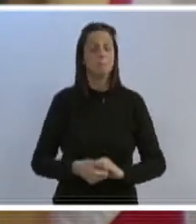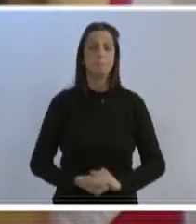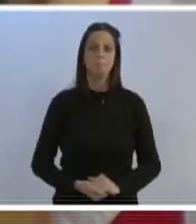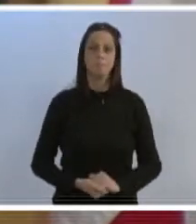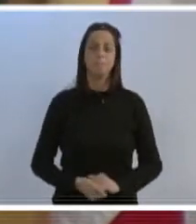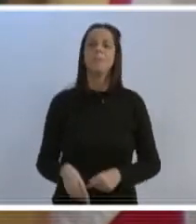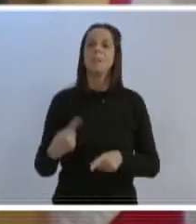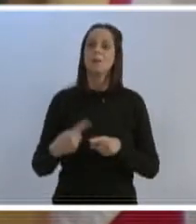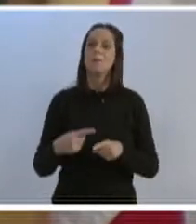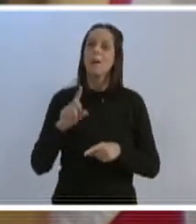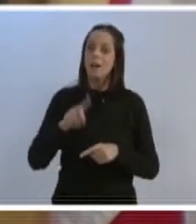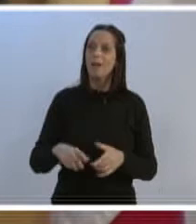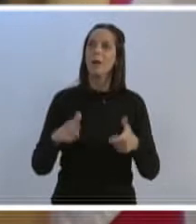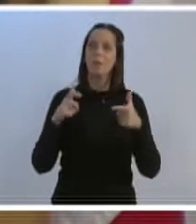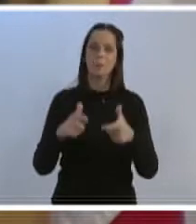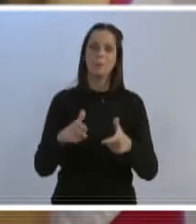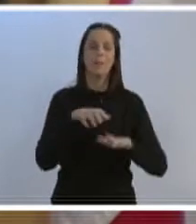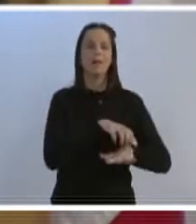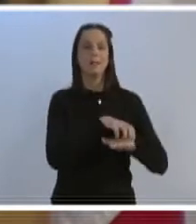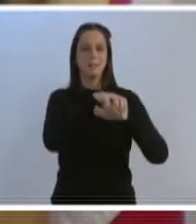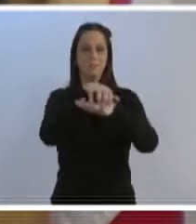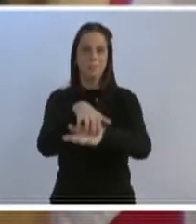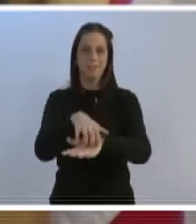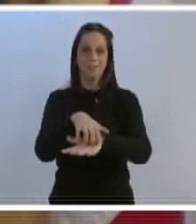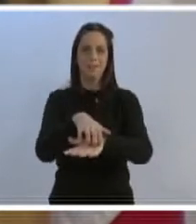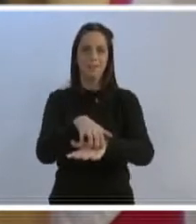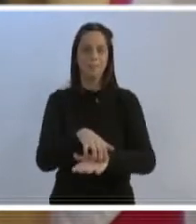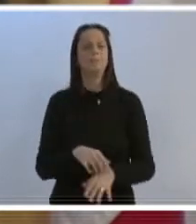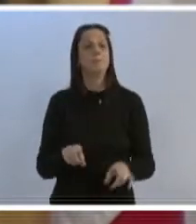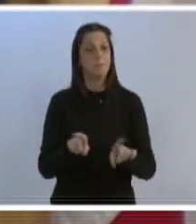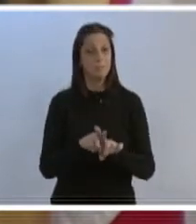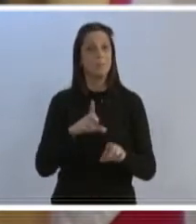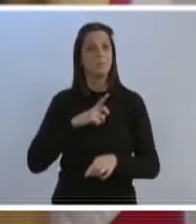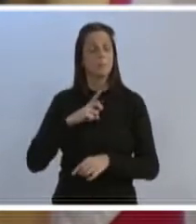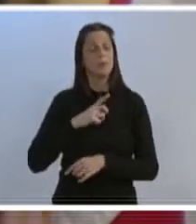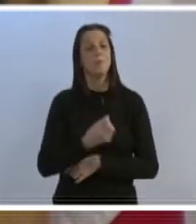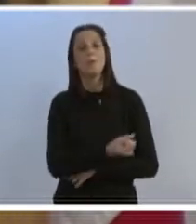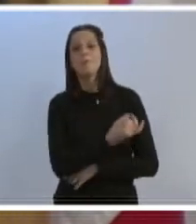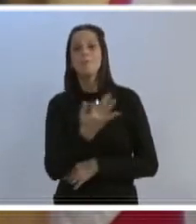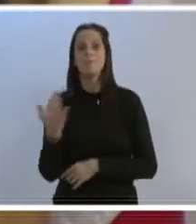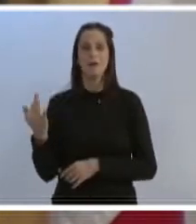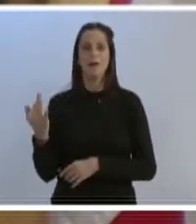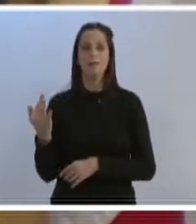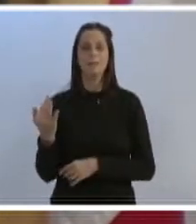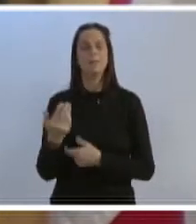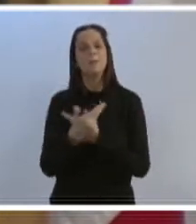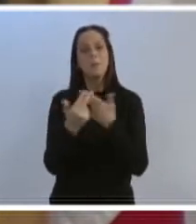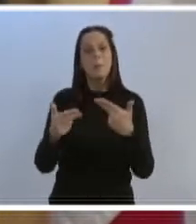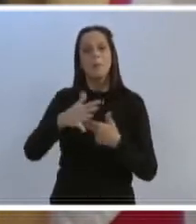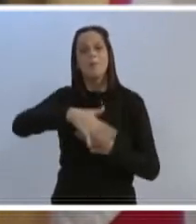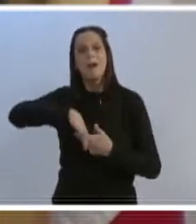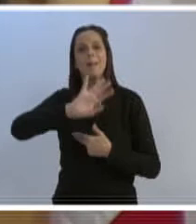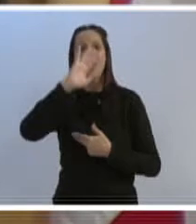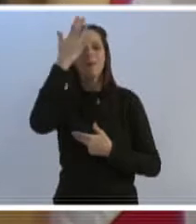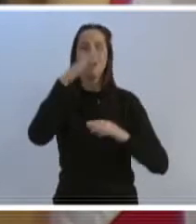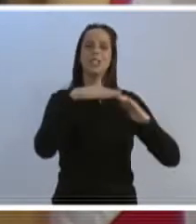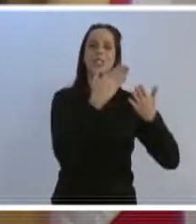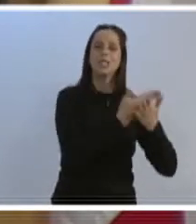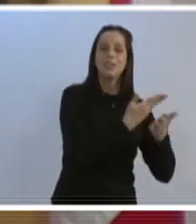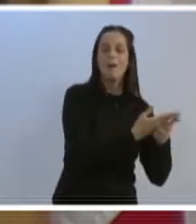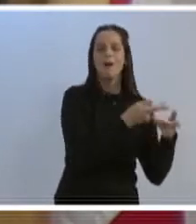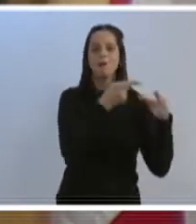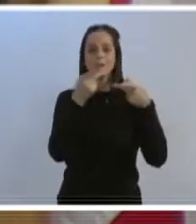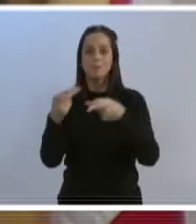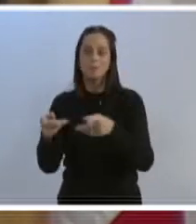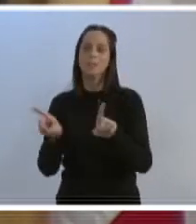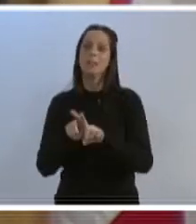é um local turístico temos inúmeras ações feitas por escolas na área do turismo